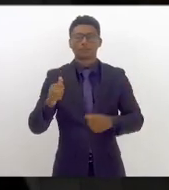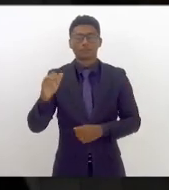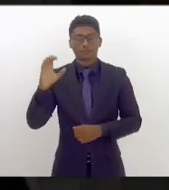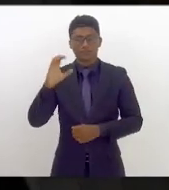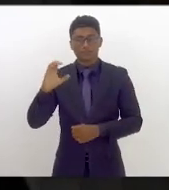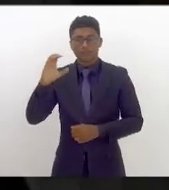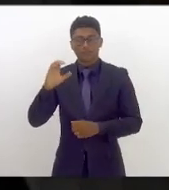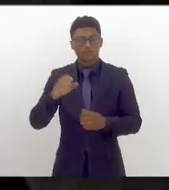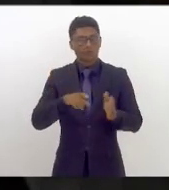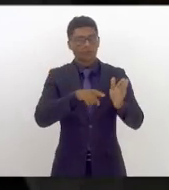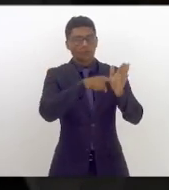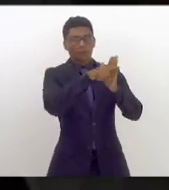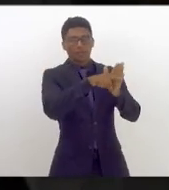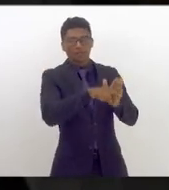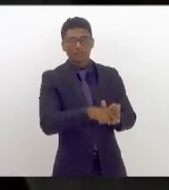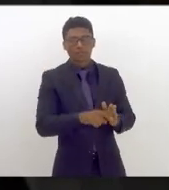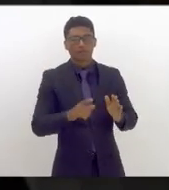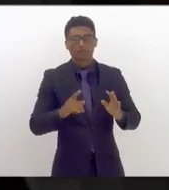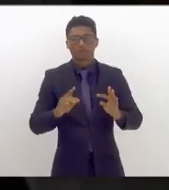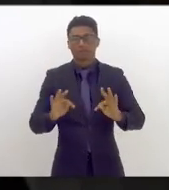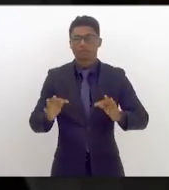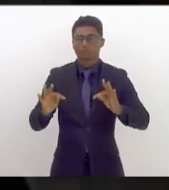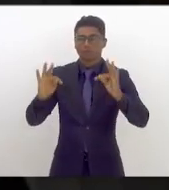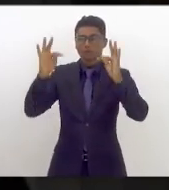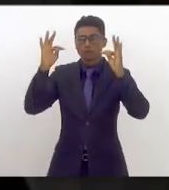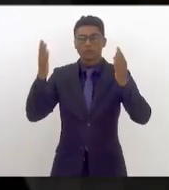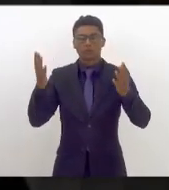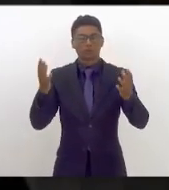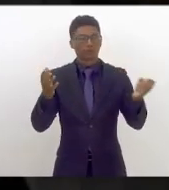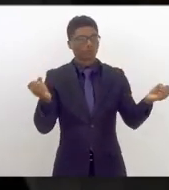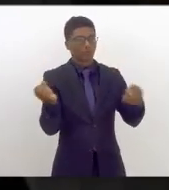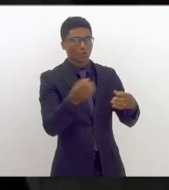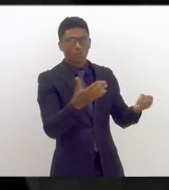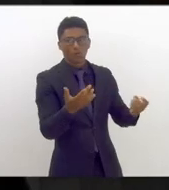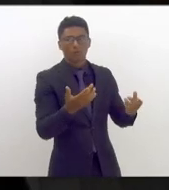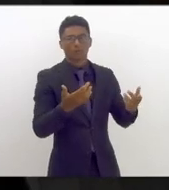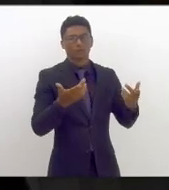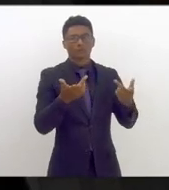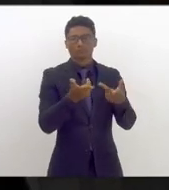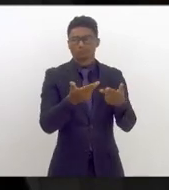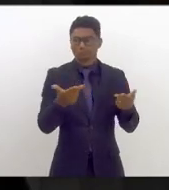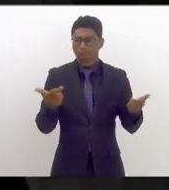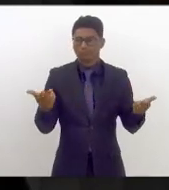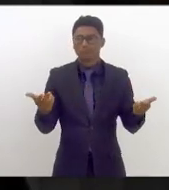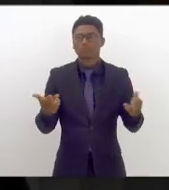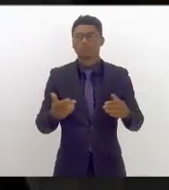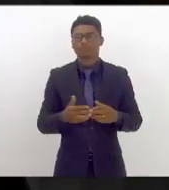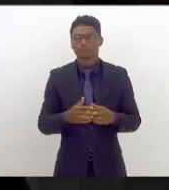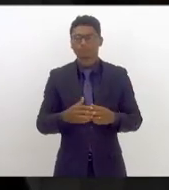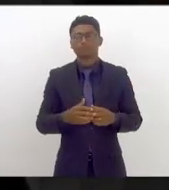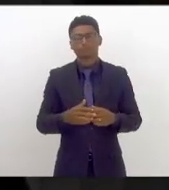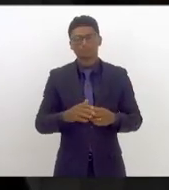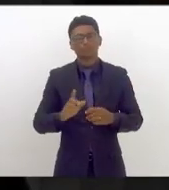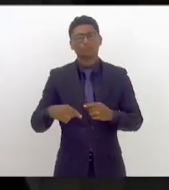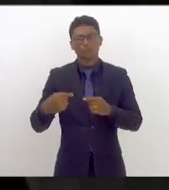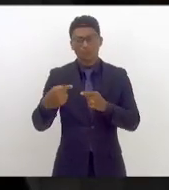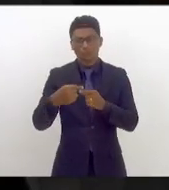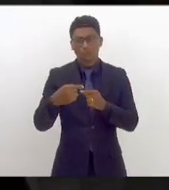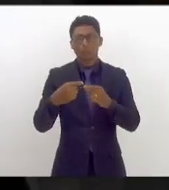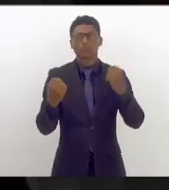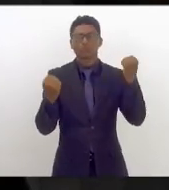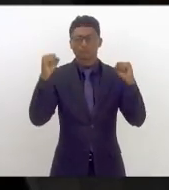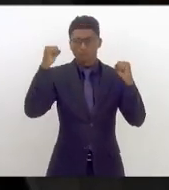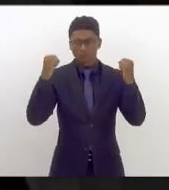que o desenvolvimento tecnológico, em que a produção de inovação, que tem repercussão no processo industrial, na produção de bens e